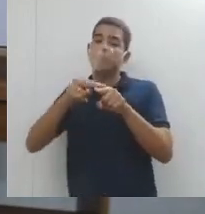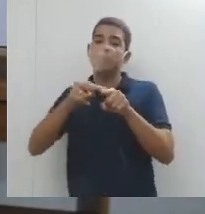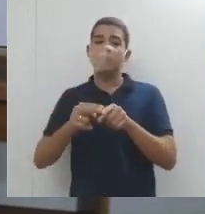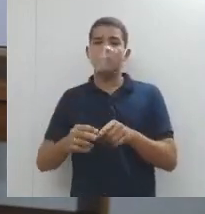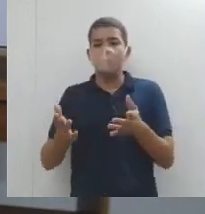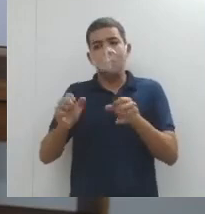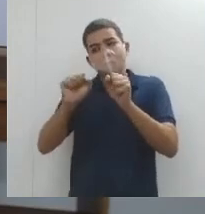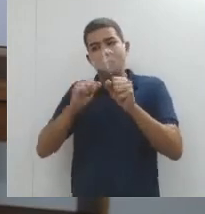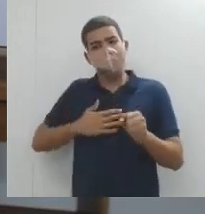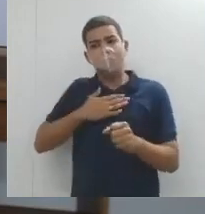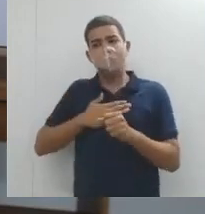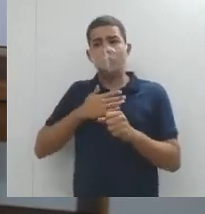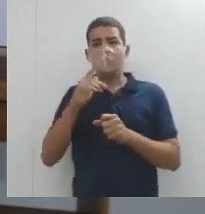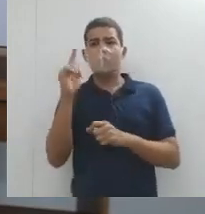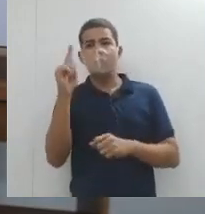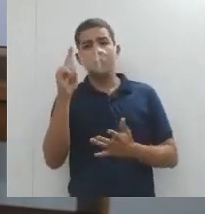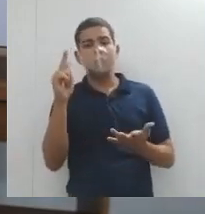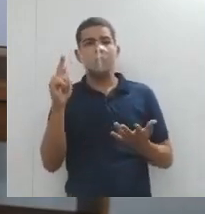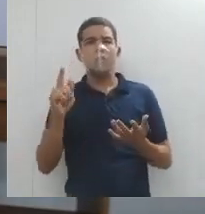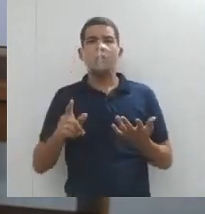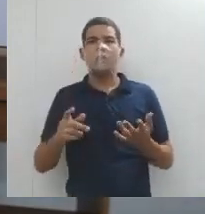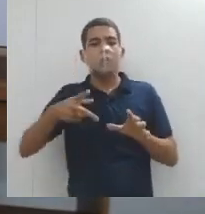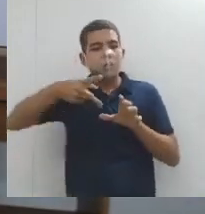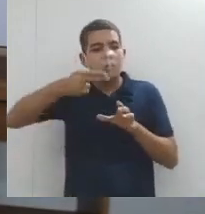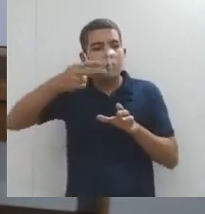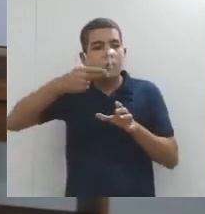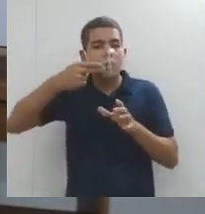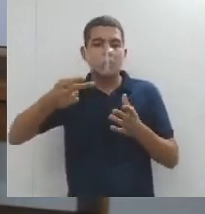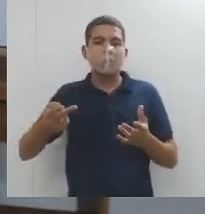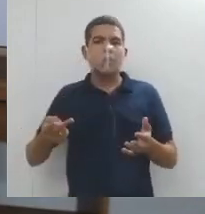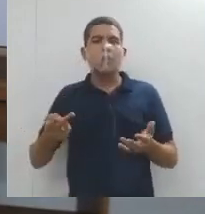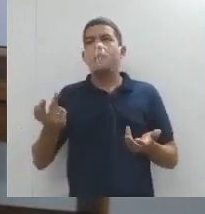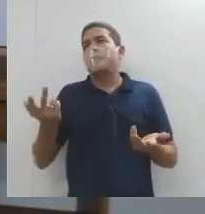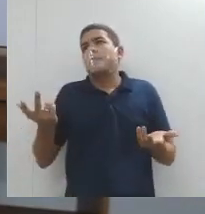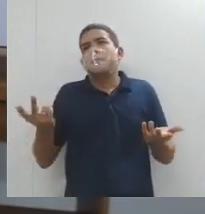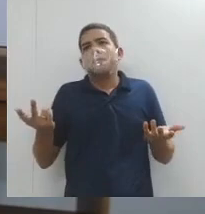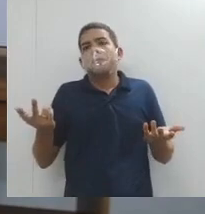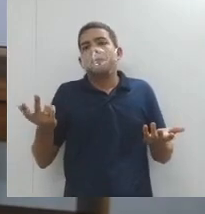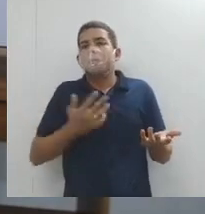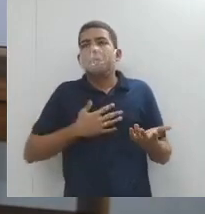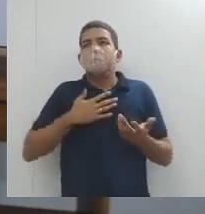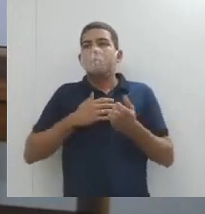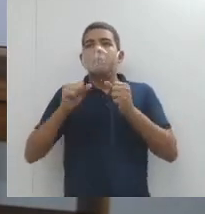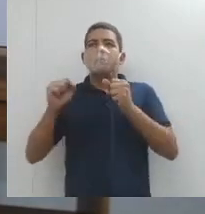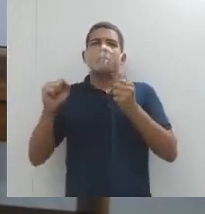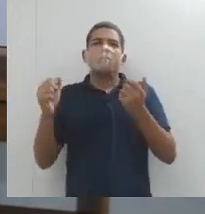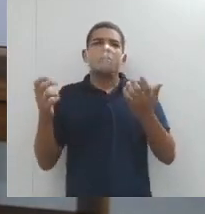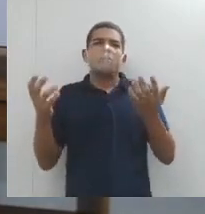refrigerante. Ela poderia gostar de sushi. Ela poderia gostar de